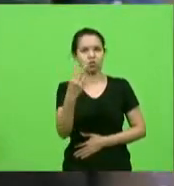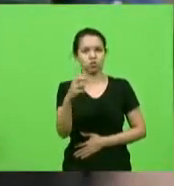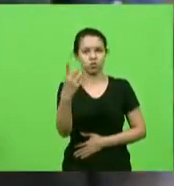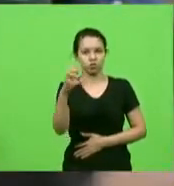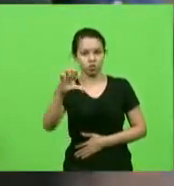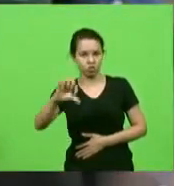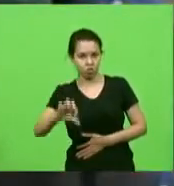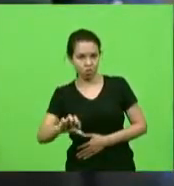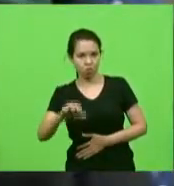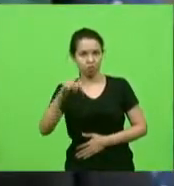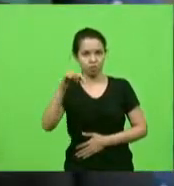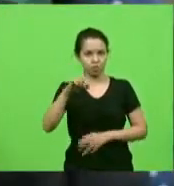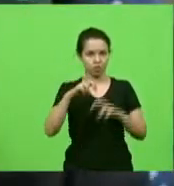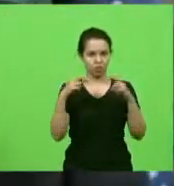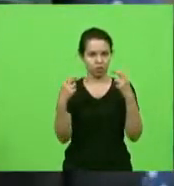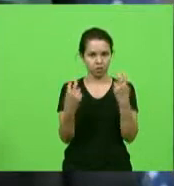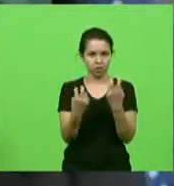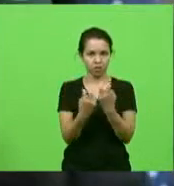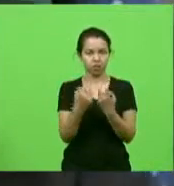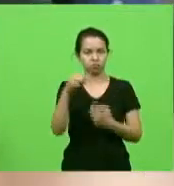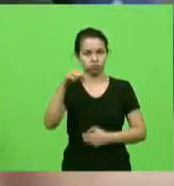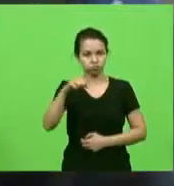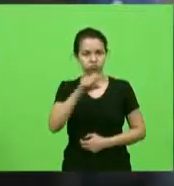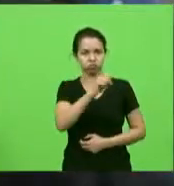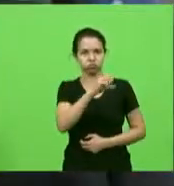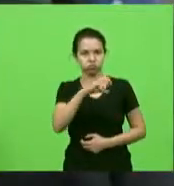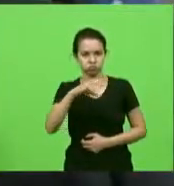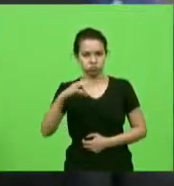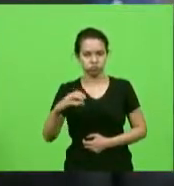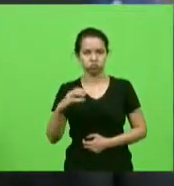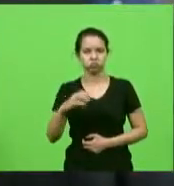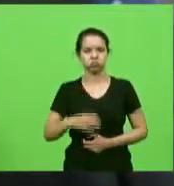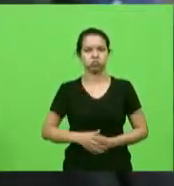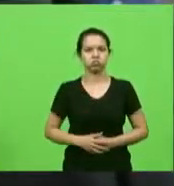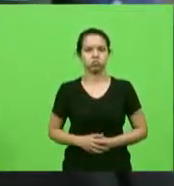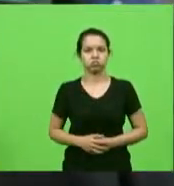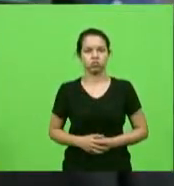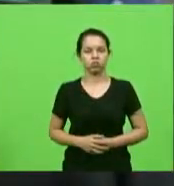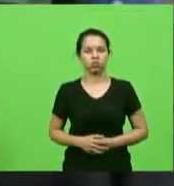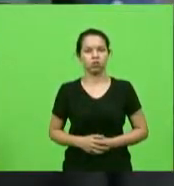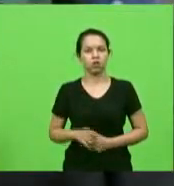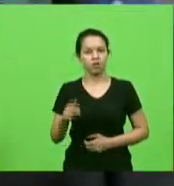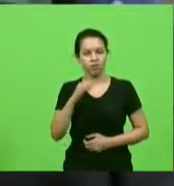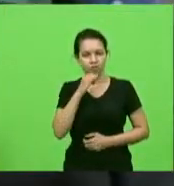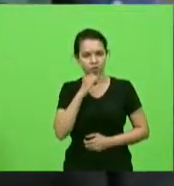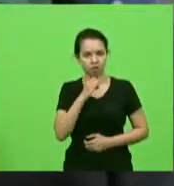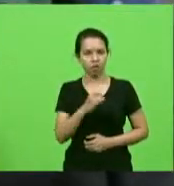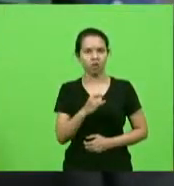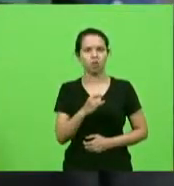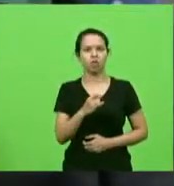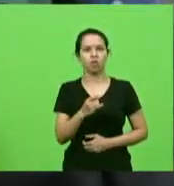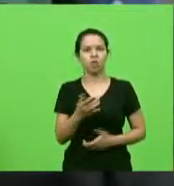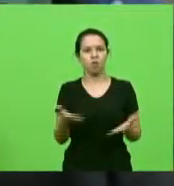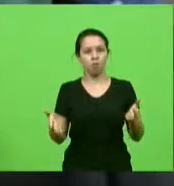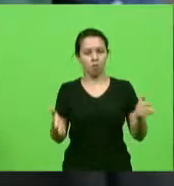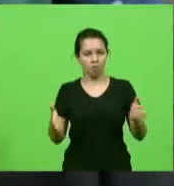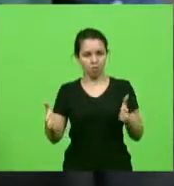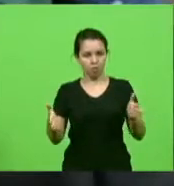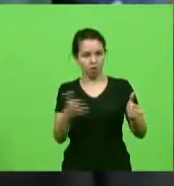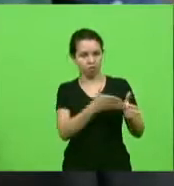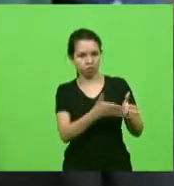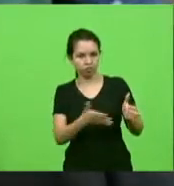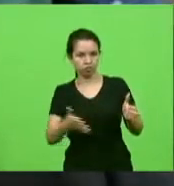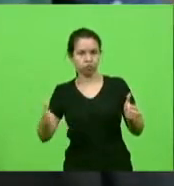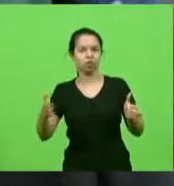deste parlamento catarinense, exaltou o novo momento que estava por vir. Abre aspas, pois disse